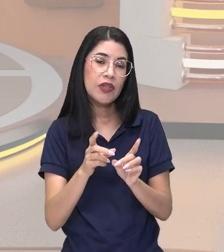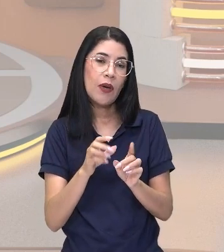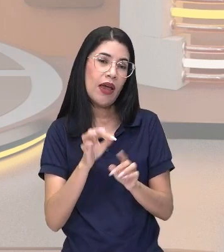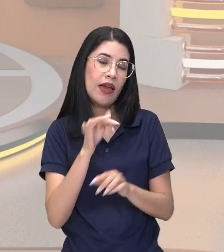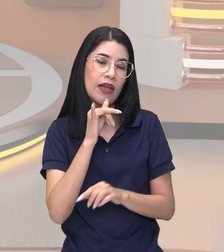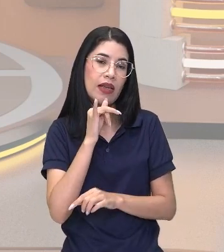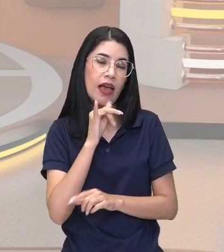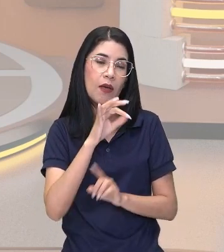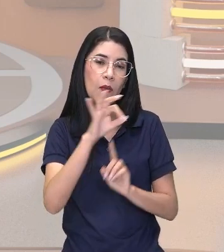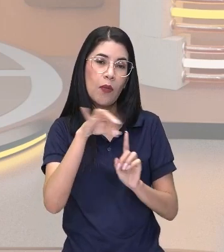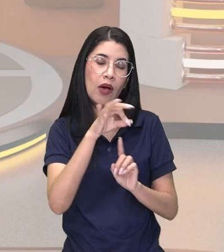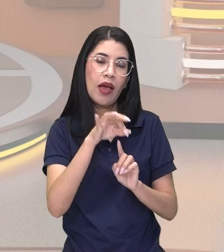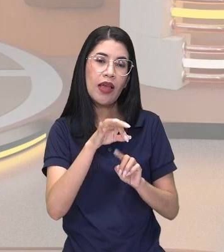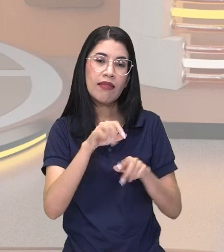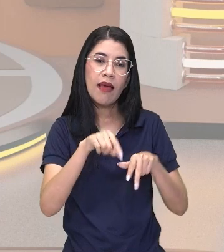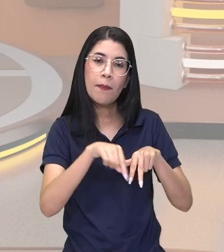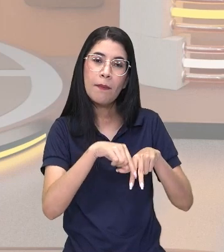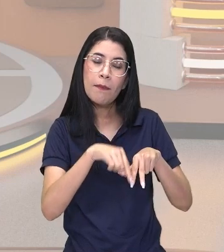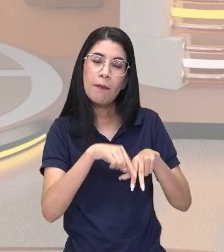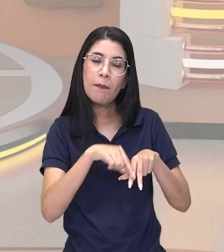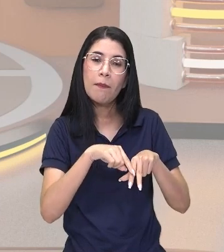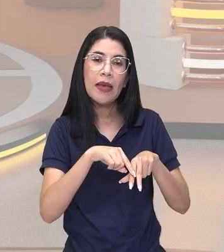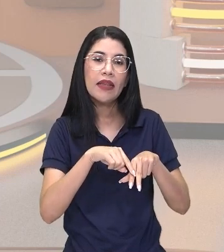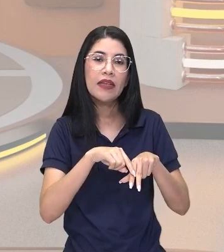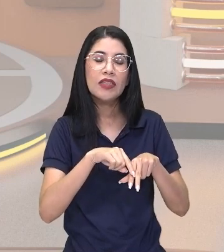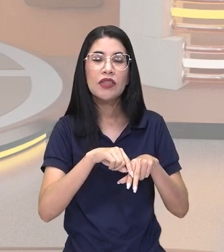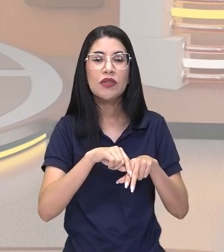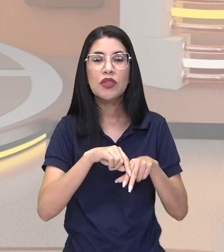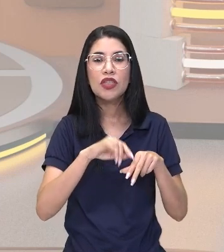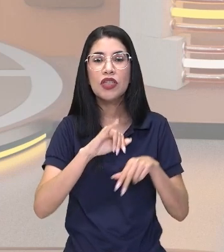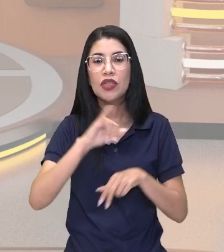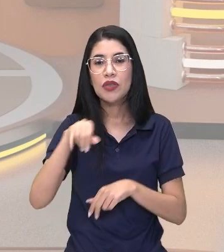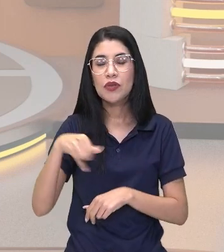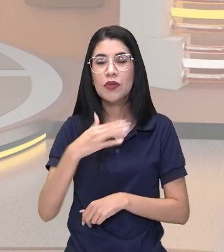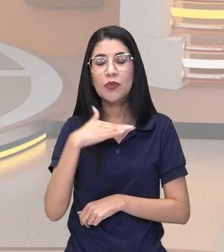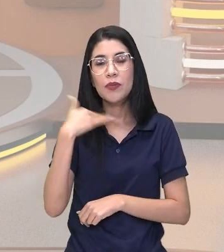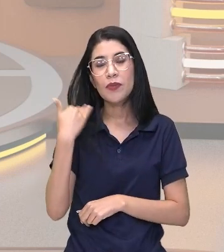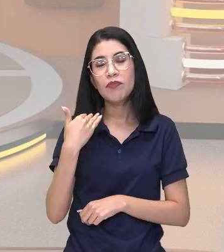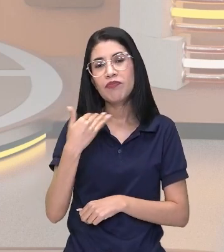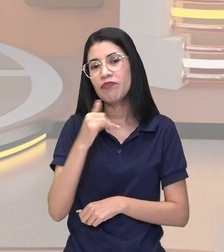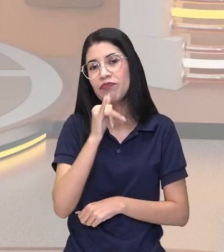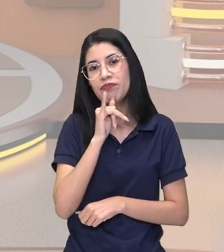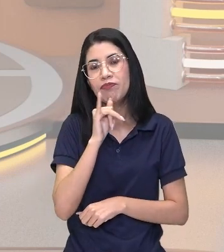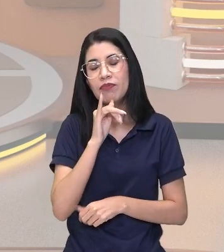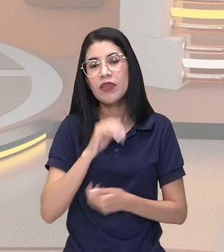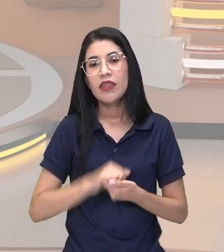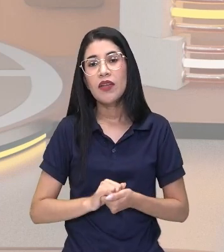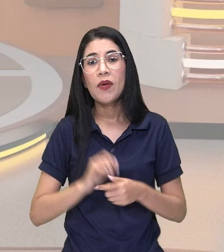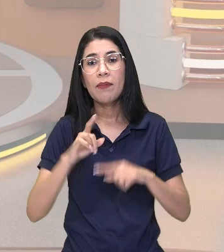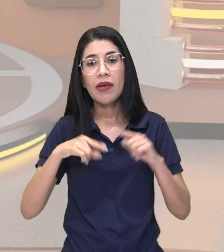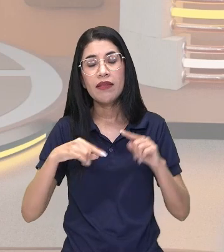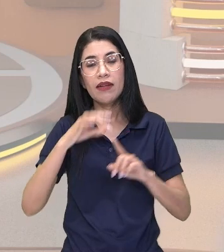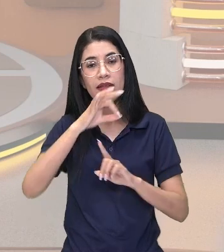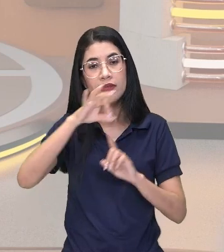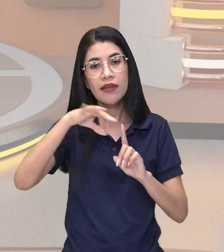osso ali da perna de São João Batista, ou de São Pedro, por exemplo. Isso eram relíquias sagradas, gente, a ponto de